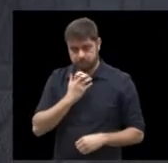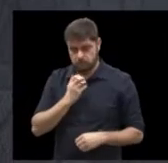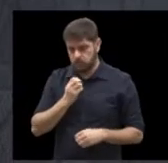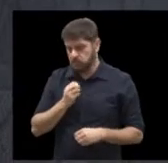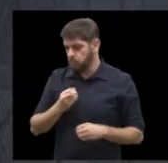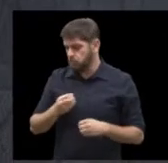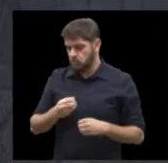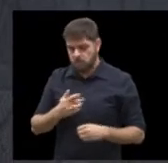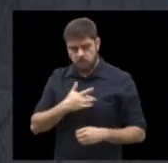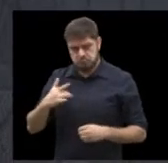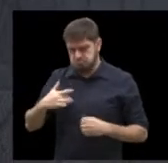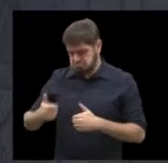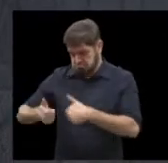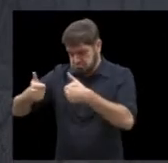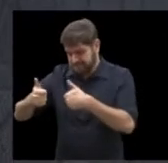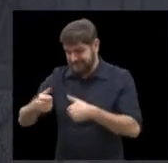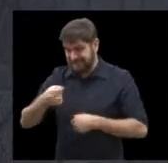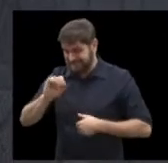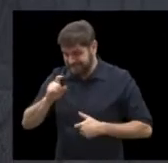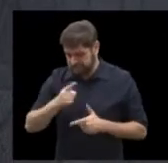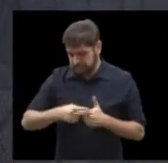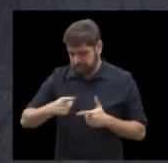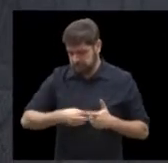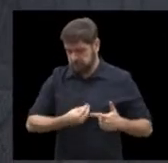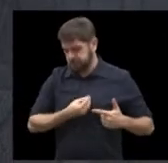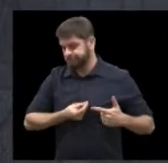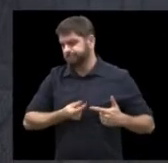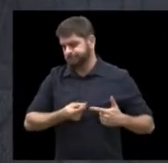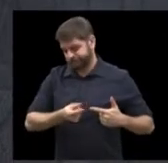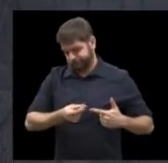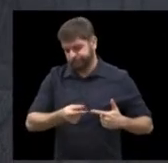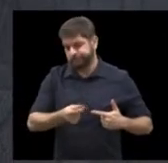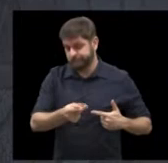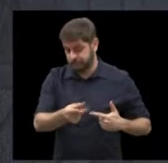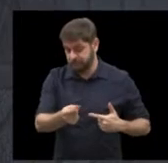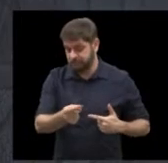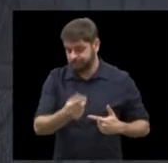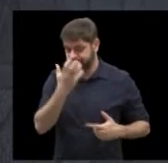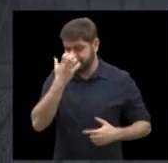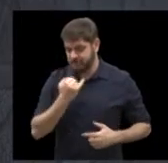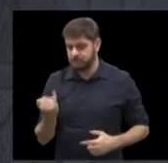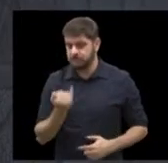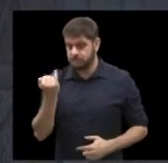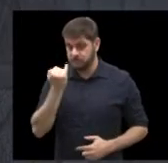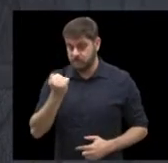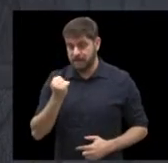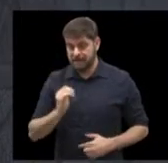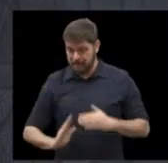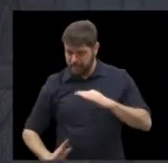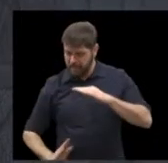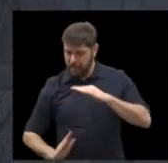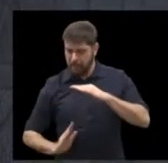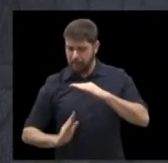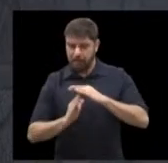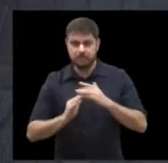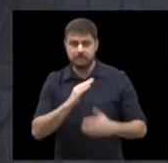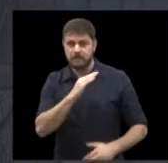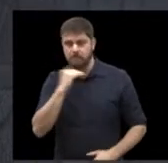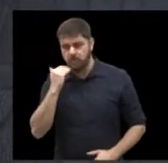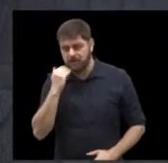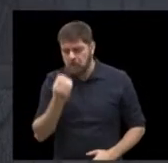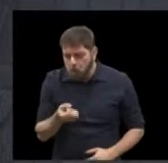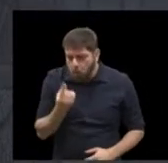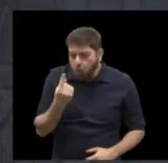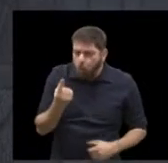deixar sequela, mas quando deixa sequela, pode deixar sequelas importantes. E às vezes óbito, né? O número de óbito é